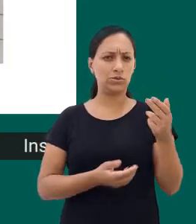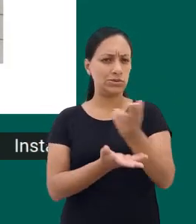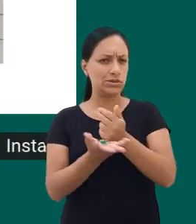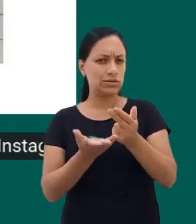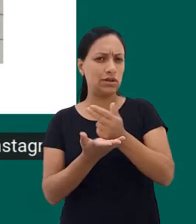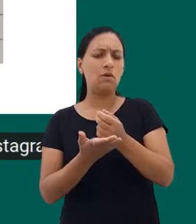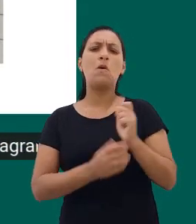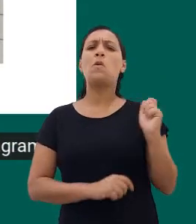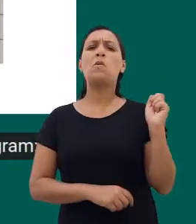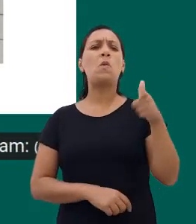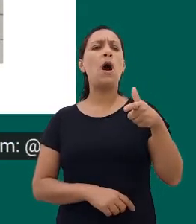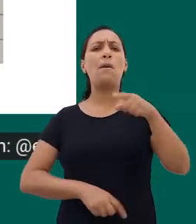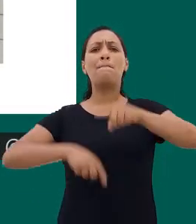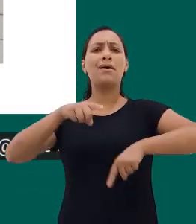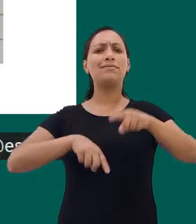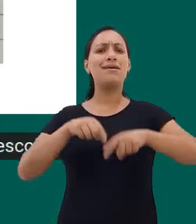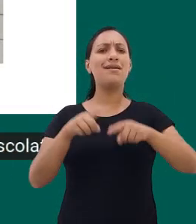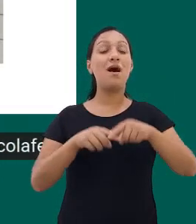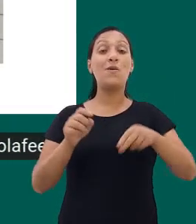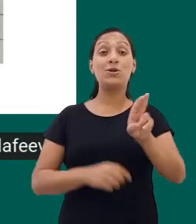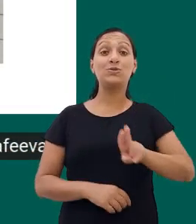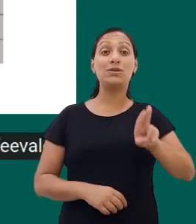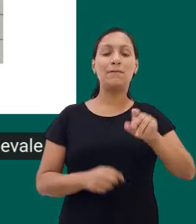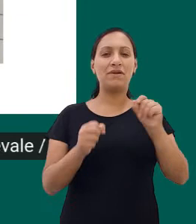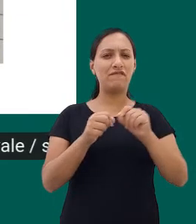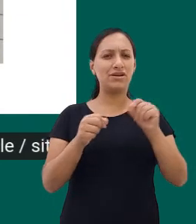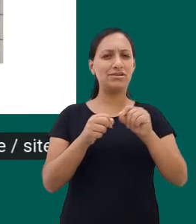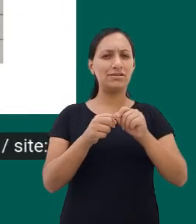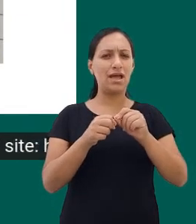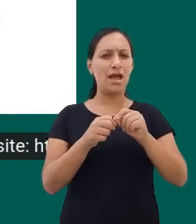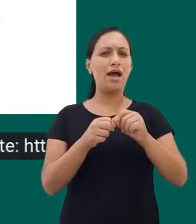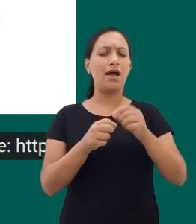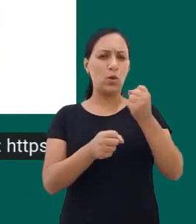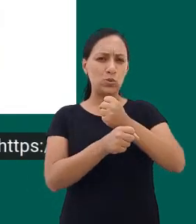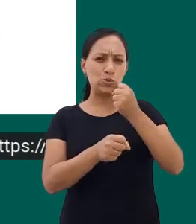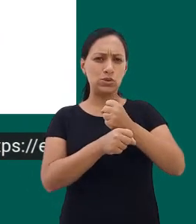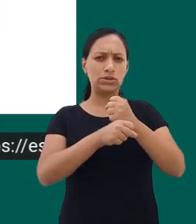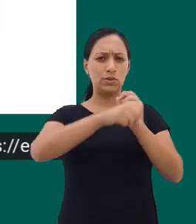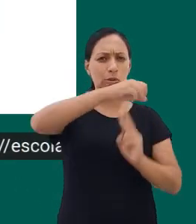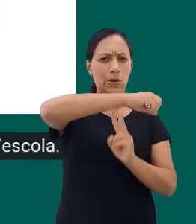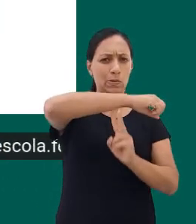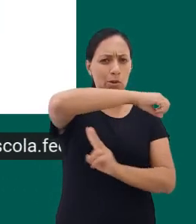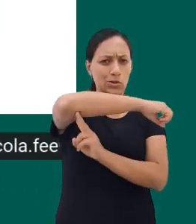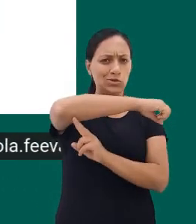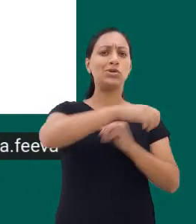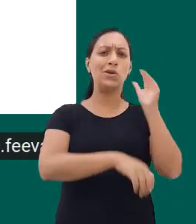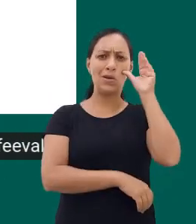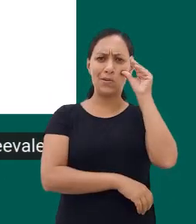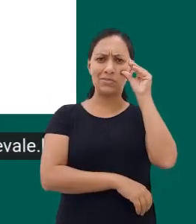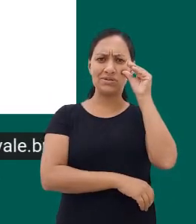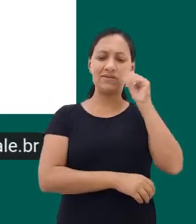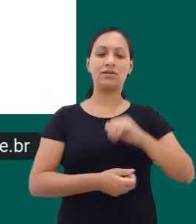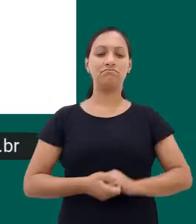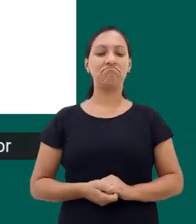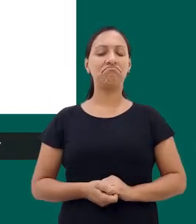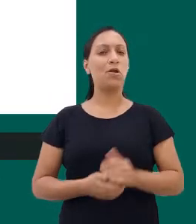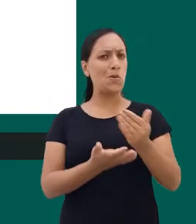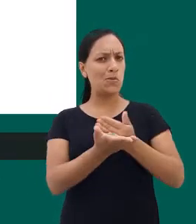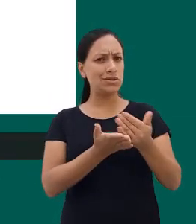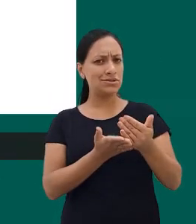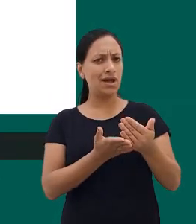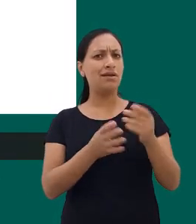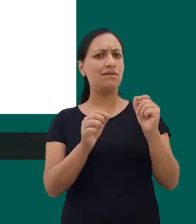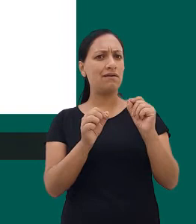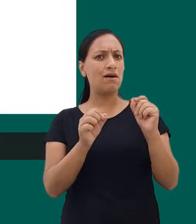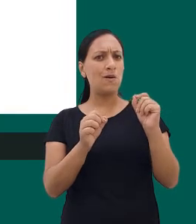ele utilizaria para construir essa ponte e botou uma observação para quando era. E aí eles começaram a construir, mas vejam, a